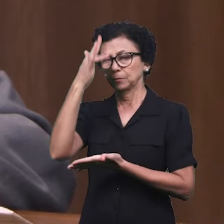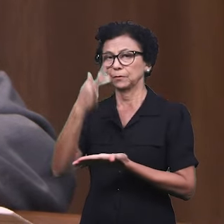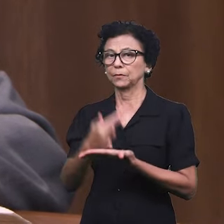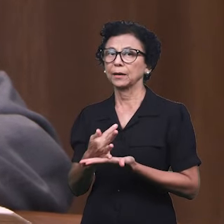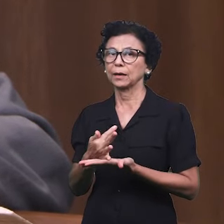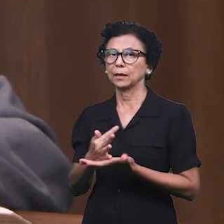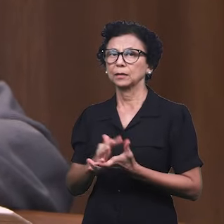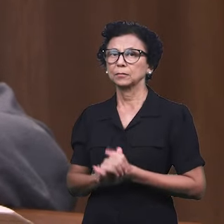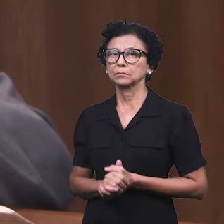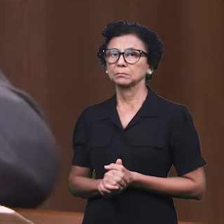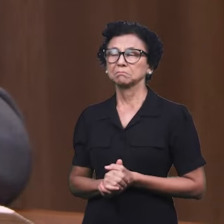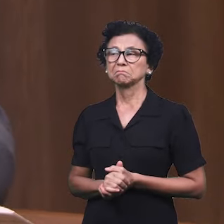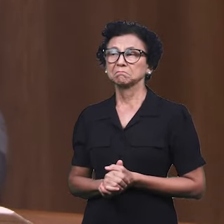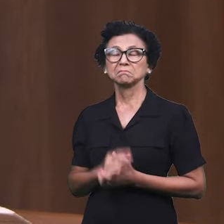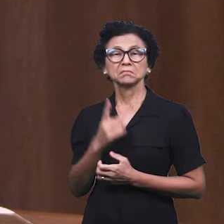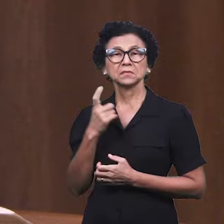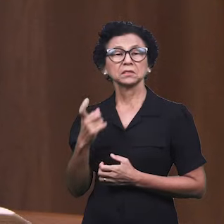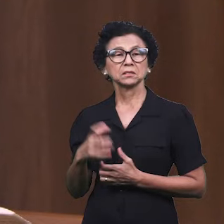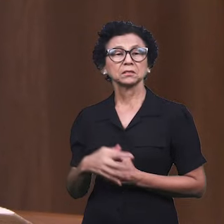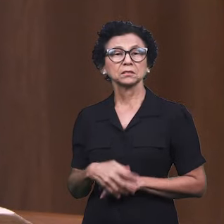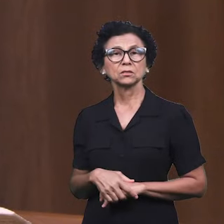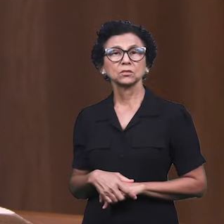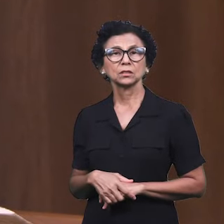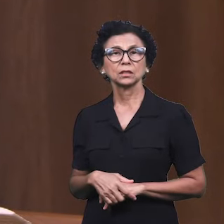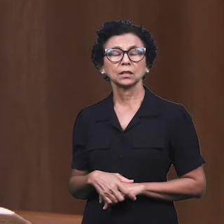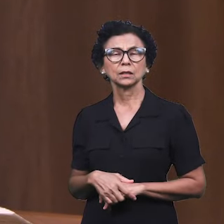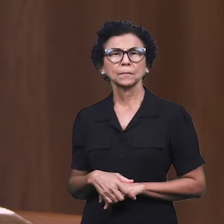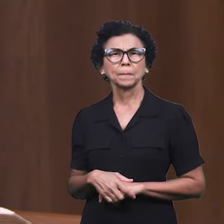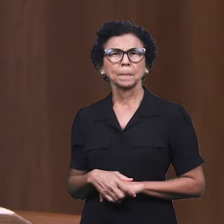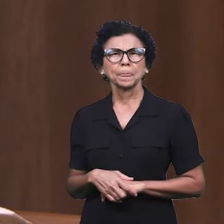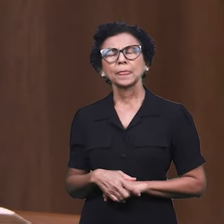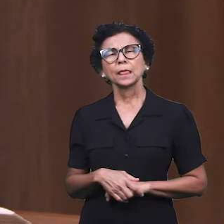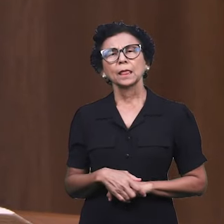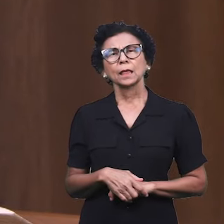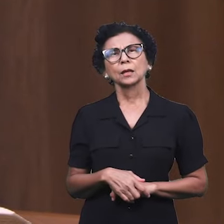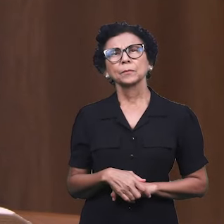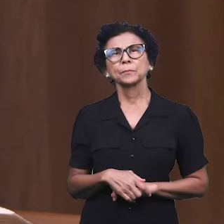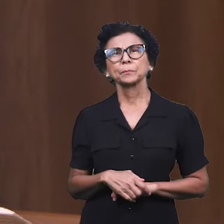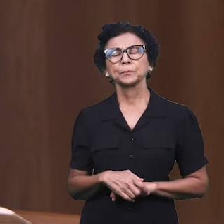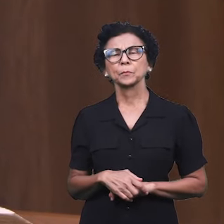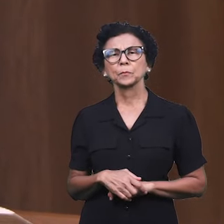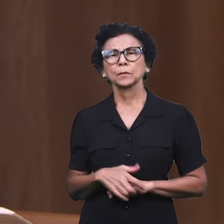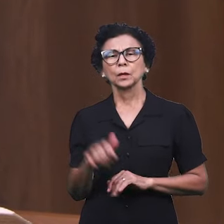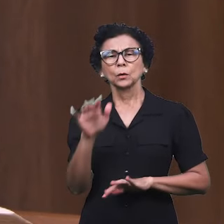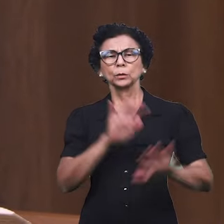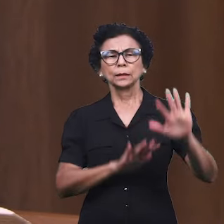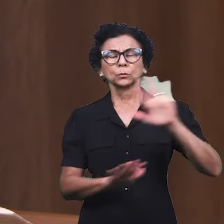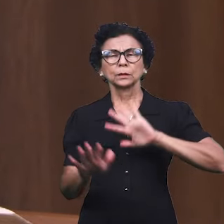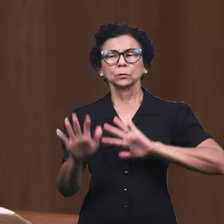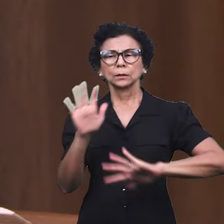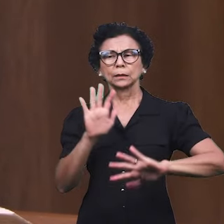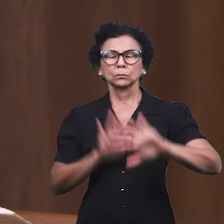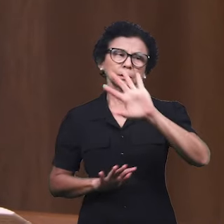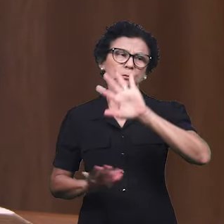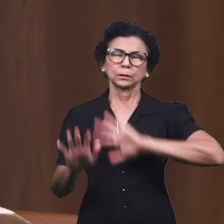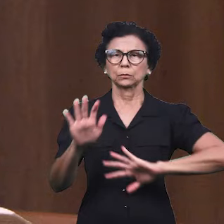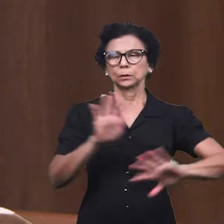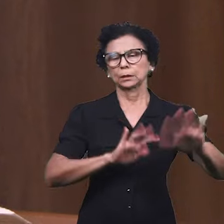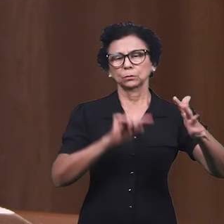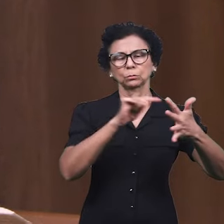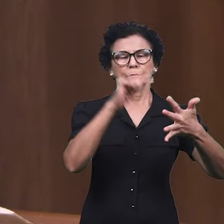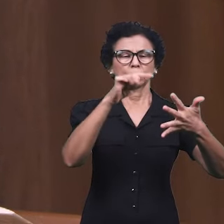Que coisa interessante, né? Onde está a predestinação aqui? Ele fala, cuidado com isso, cuidado com aquilo, cuidado com a